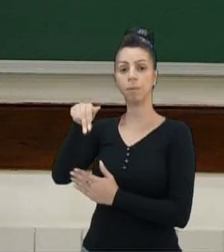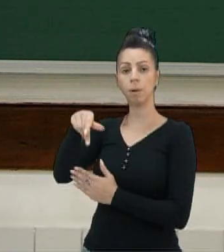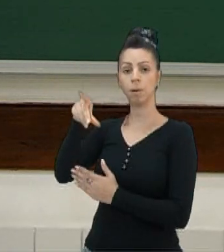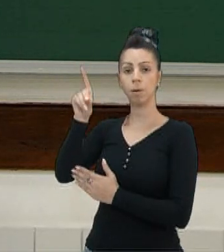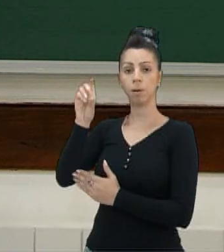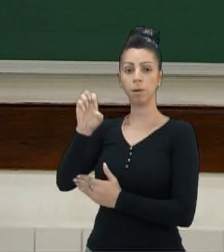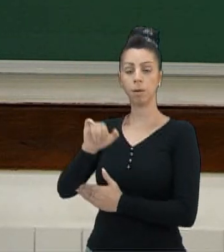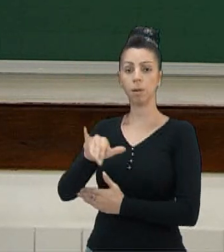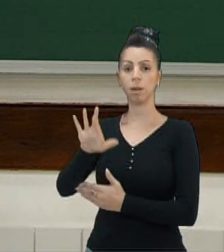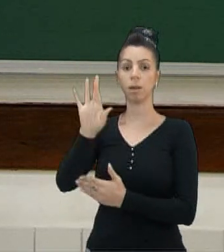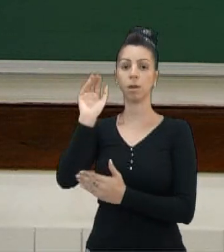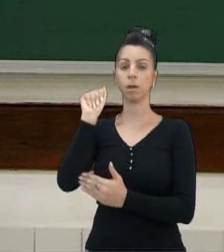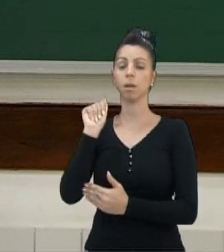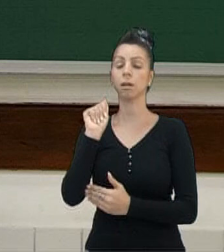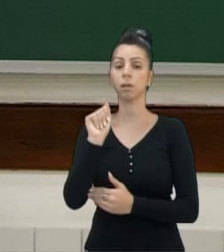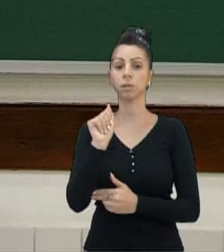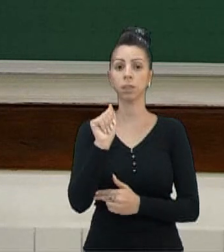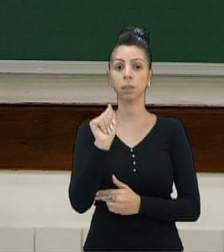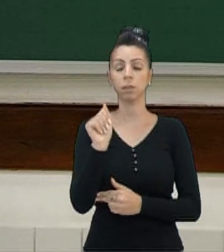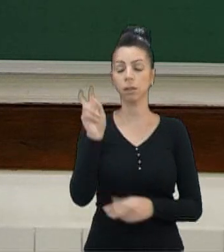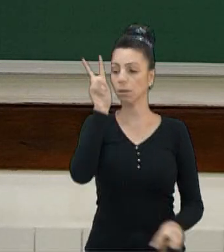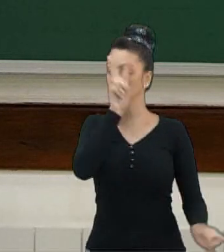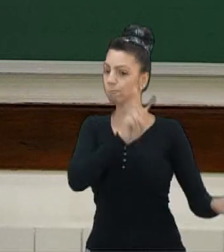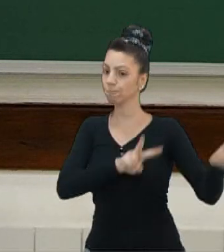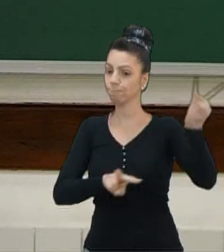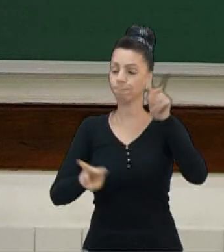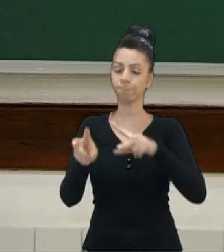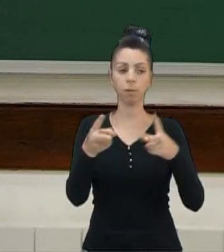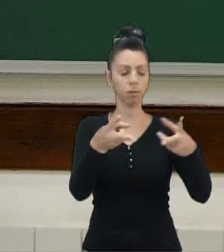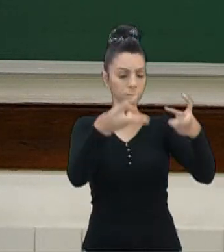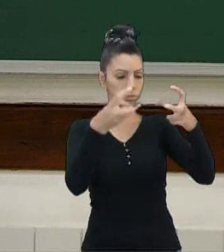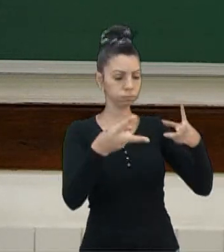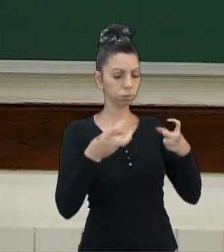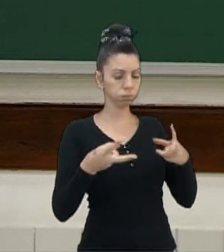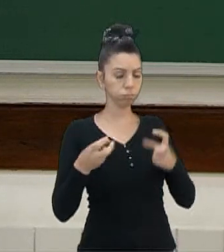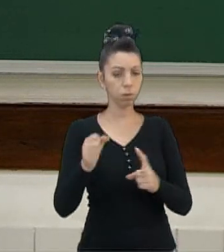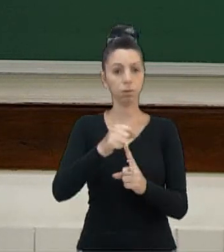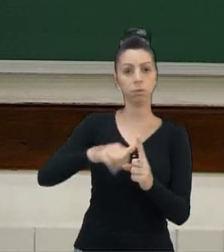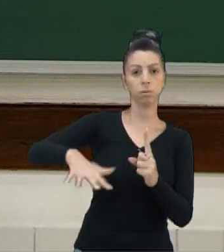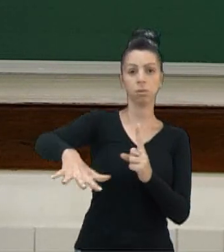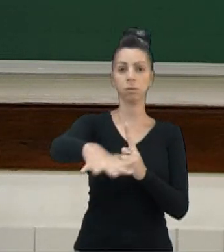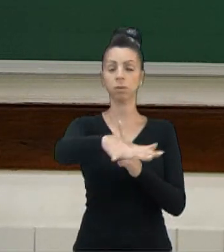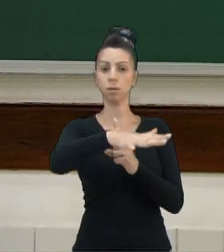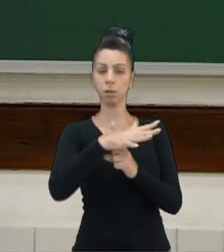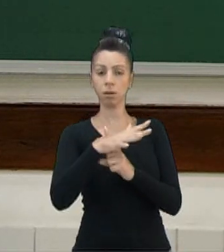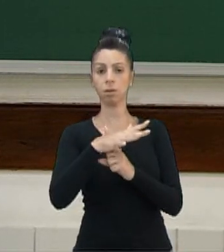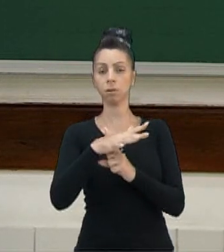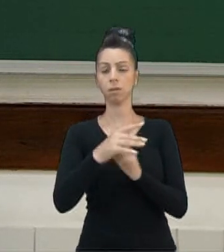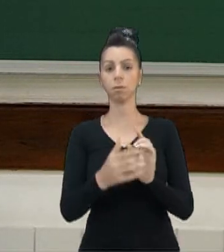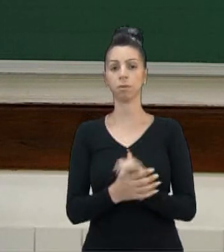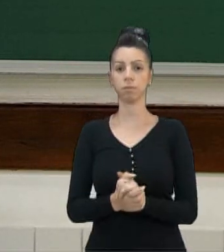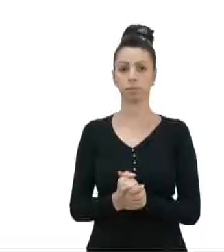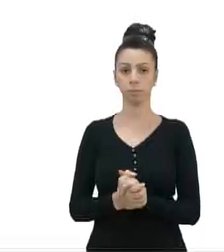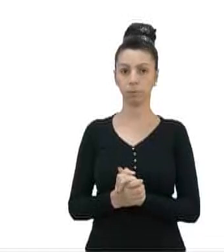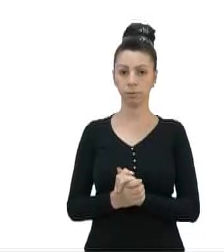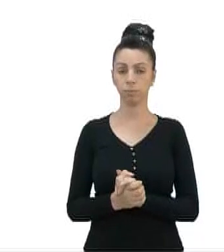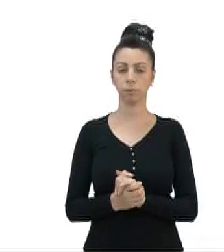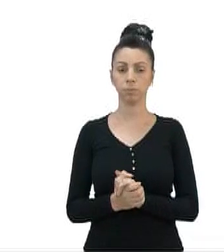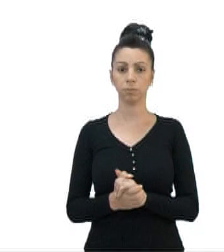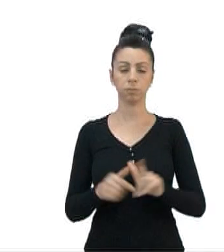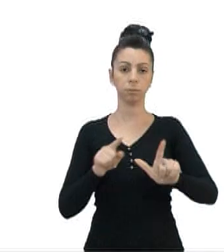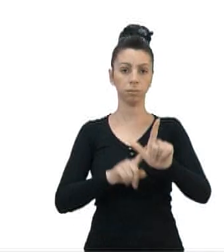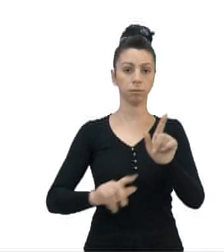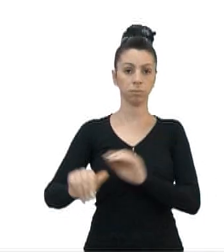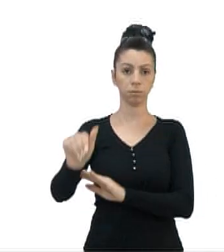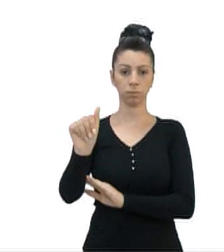que a gente está observando a sociedade ali retratada naquele momento pelo artista e o seu eu lírico. Vamos lá. Letra